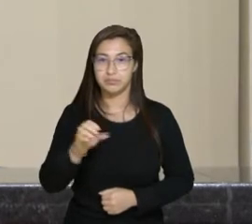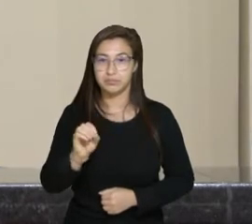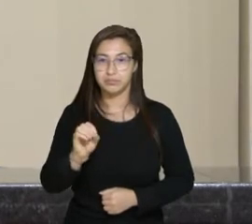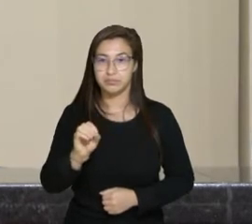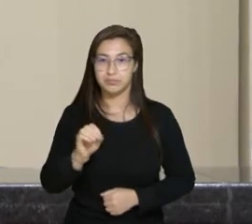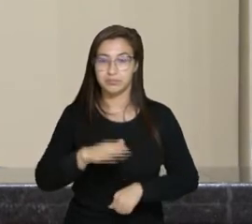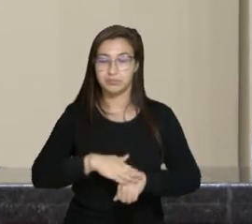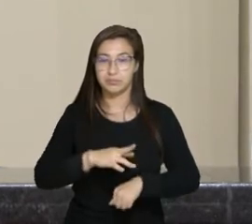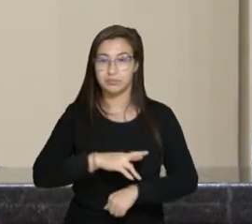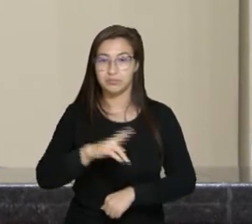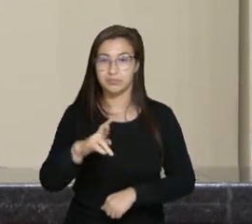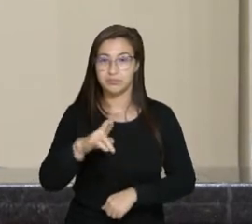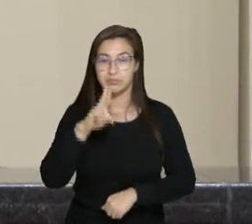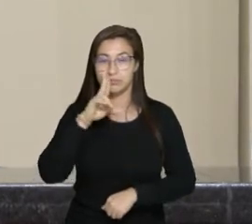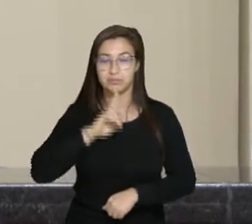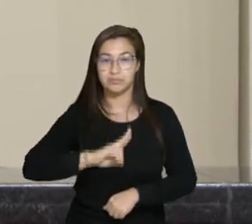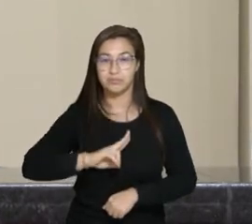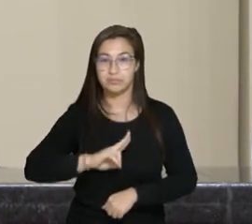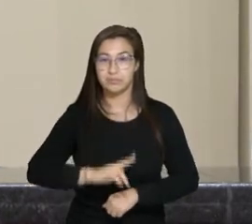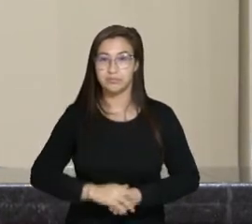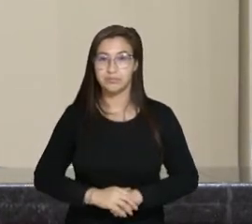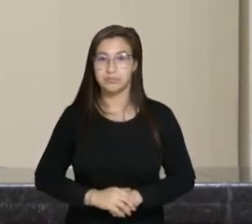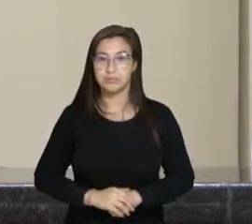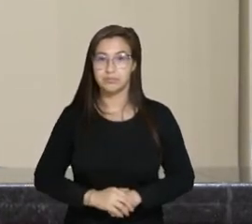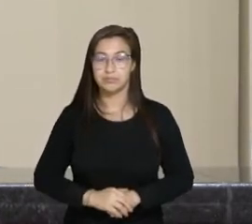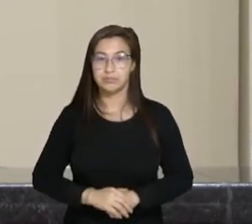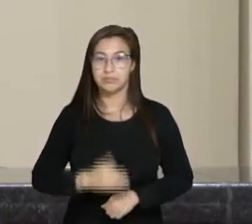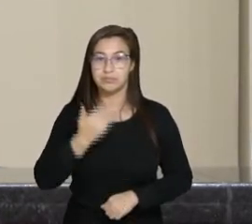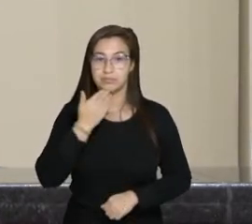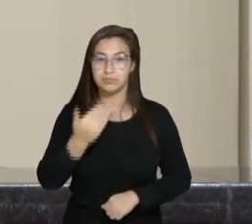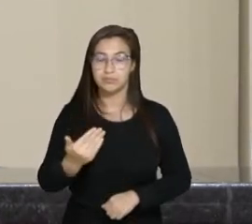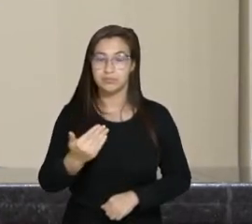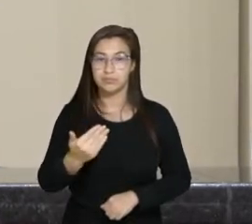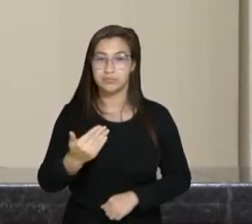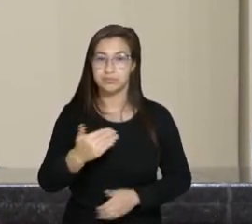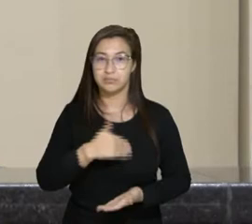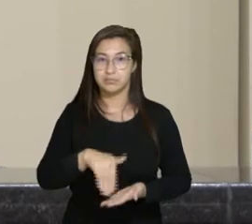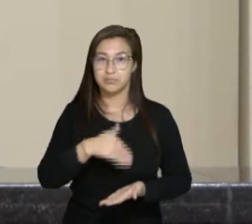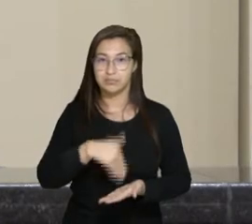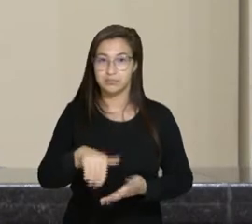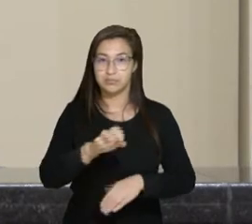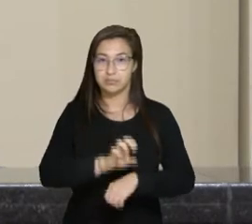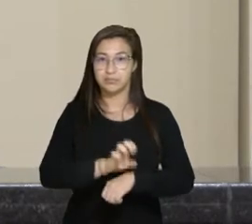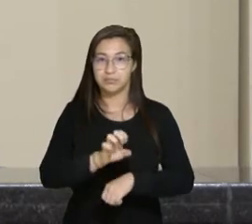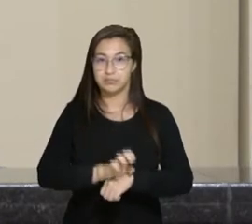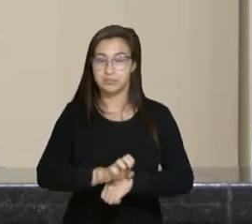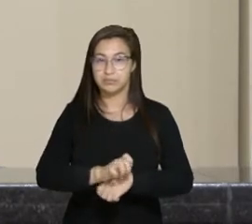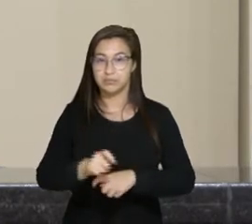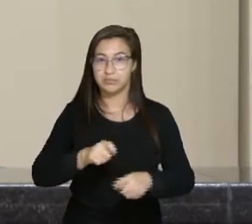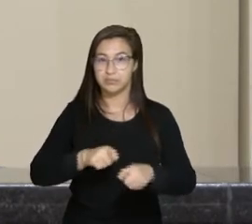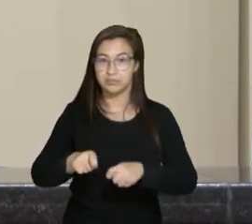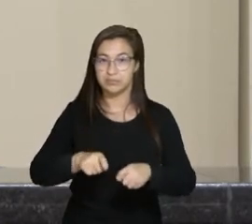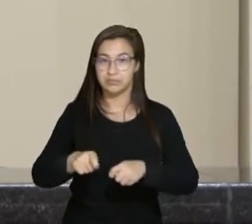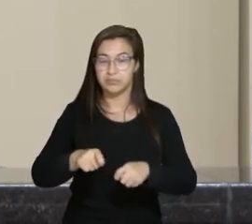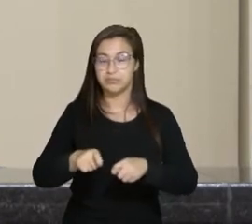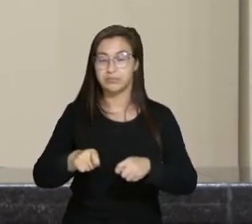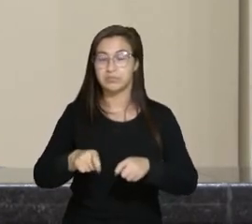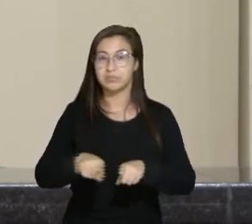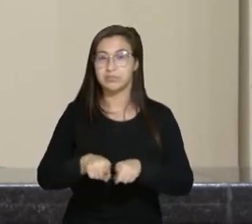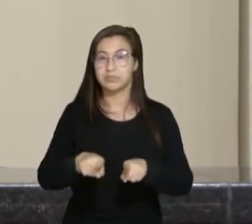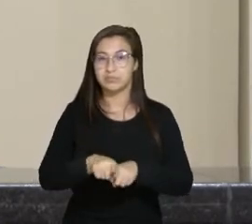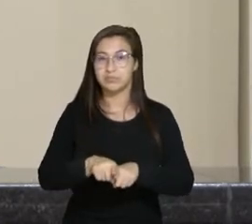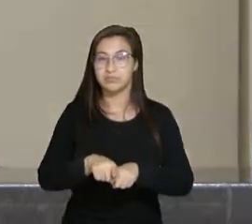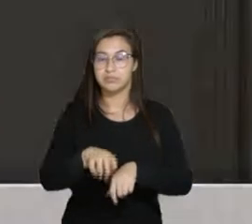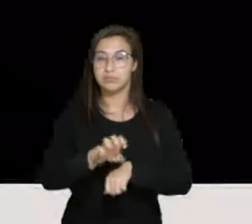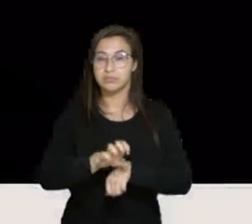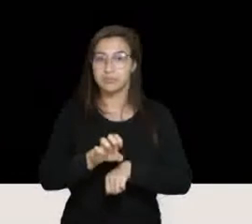autor Deputado Ivanete e solicitando ao secretário de estado da administração e o secretário de estado